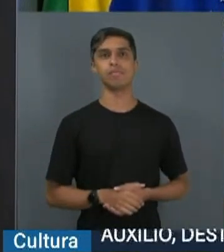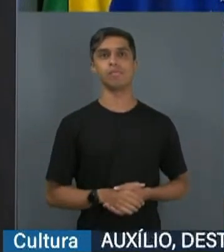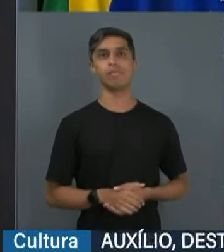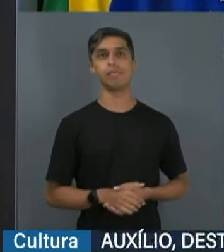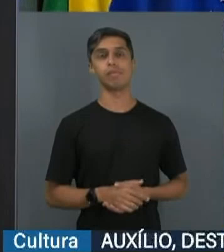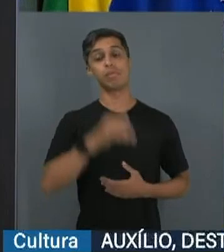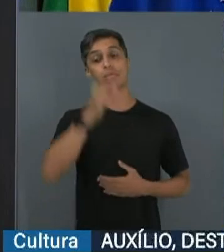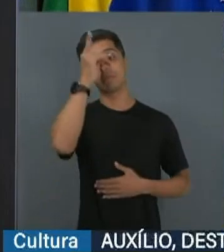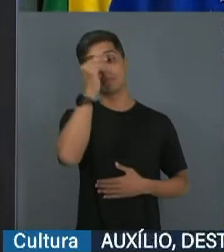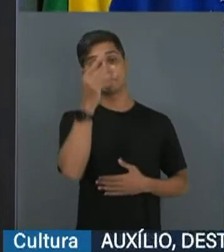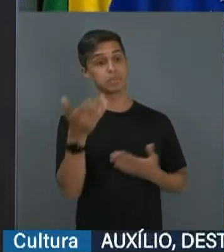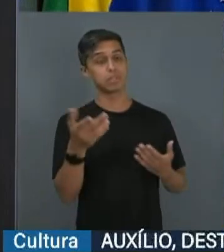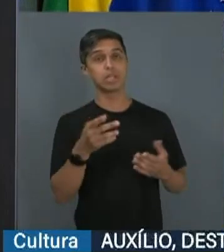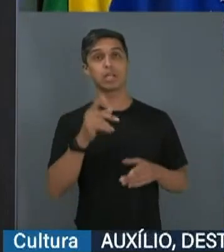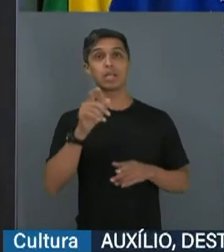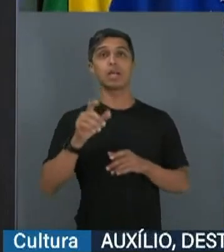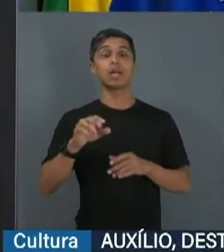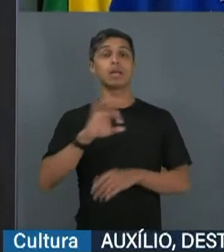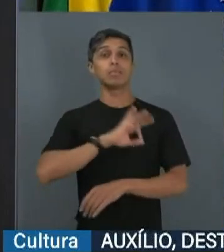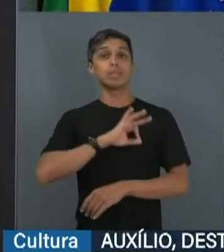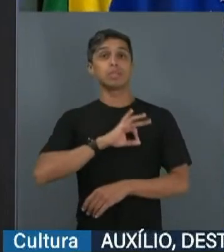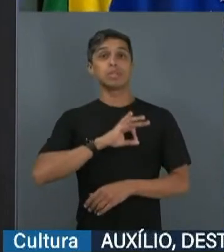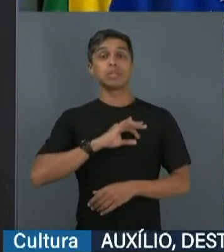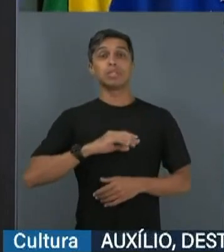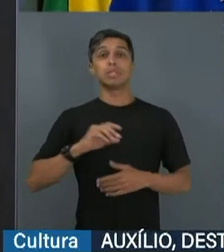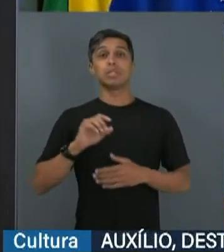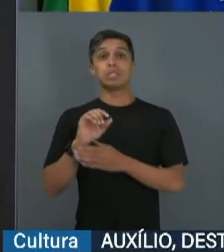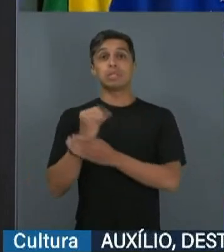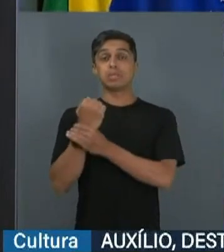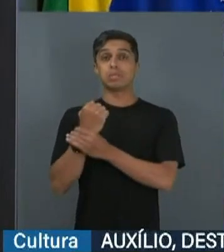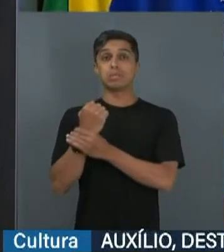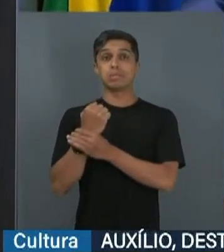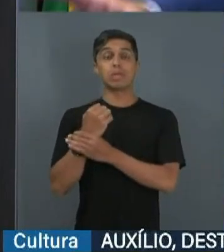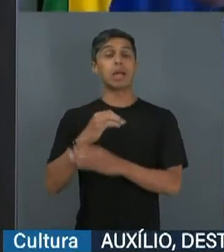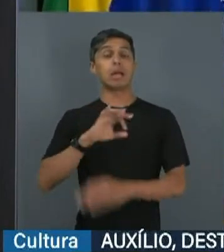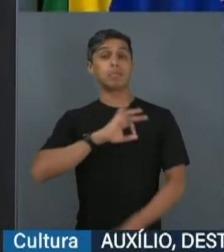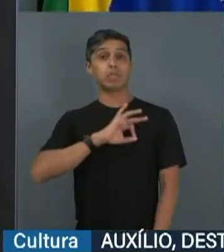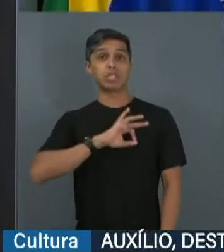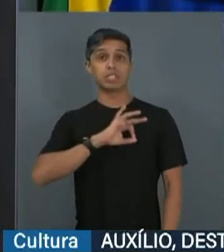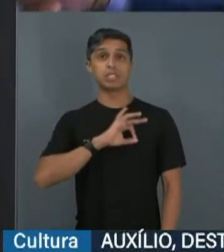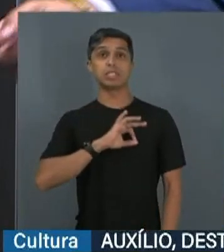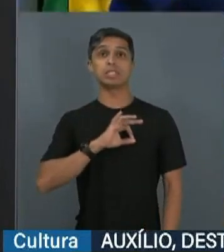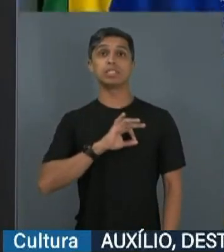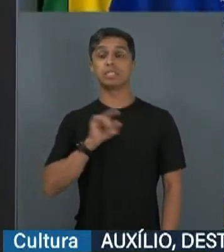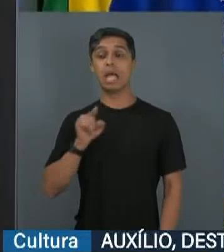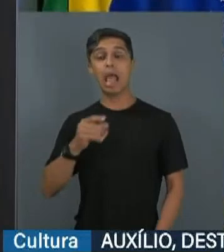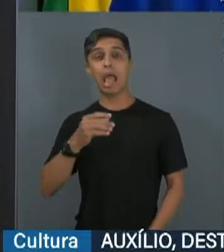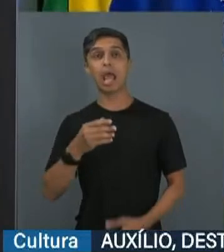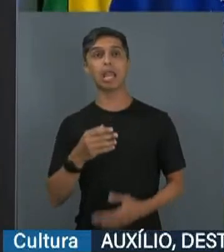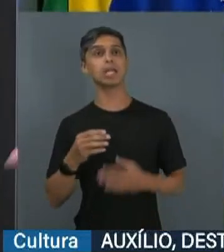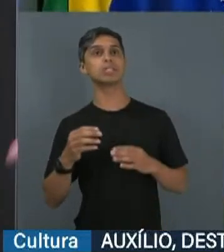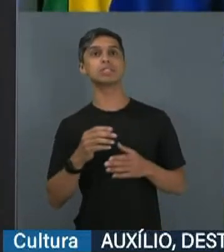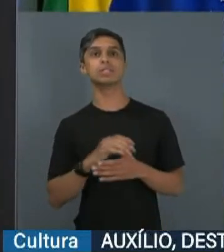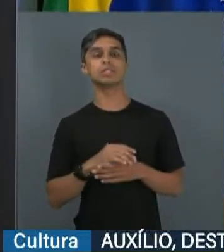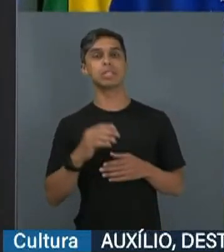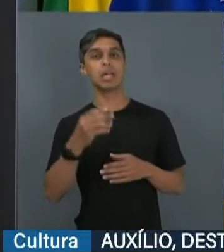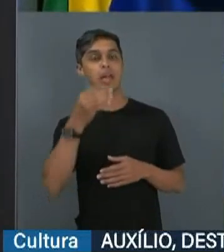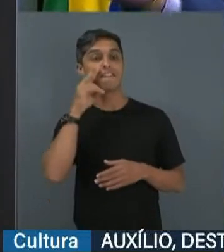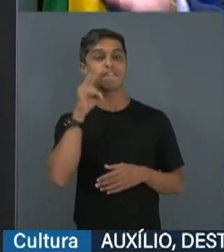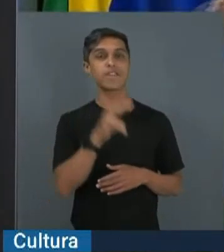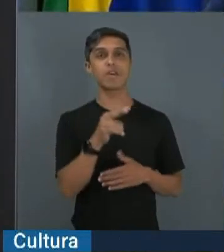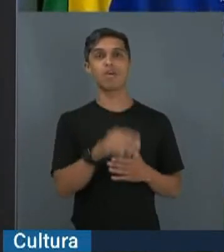Ainda bem que a Polícia Militar, que é a instituição, que em todas as manifestações, seja de direita, de esquerda,